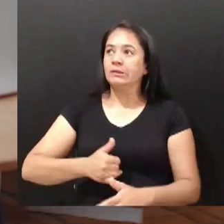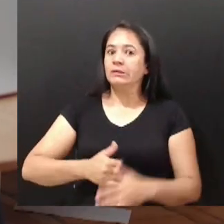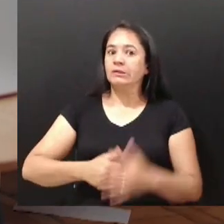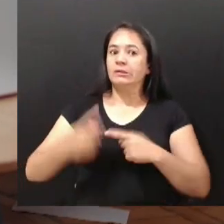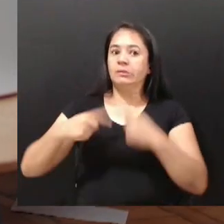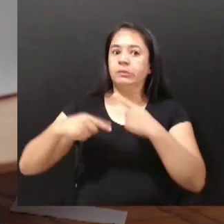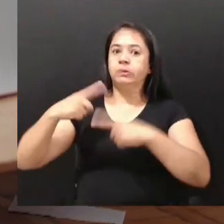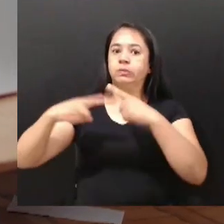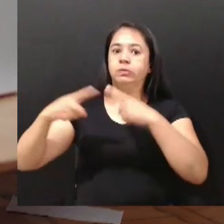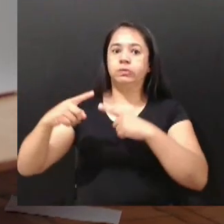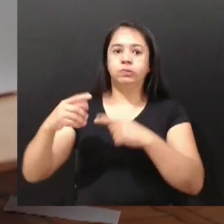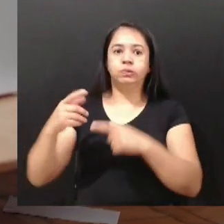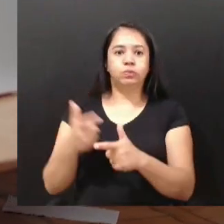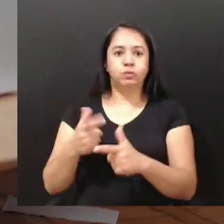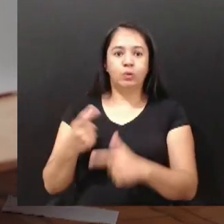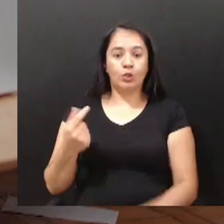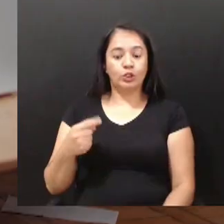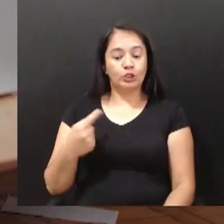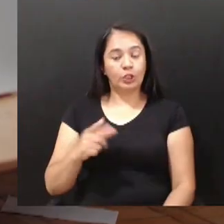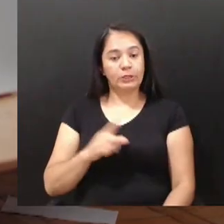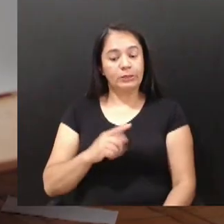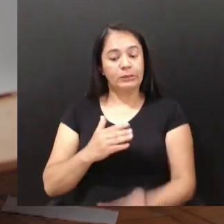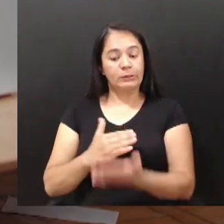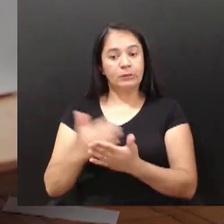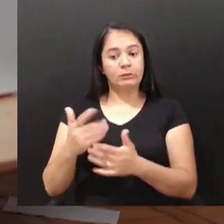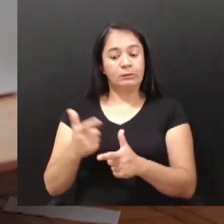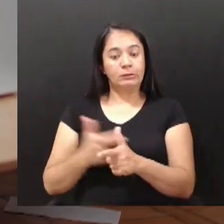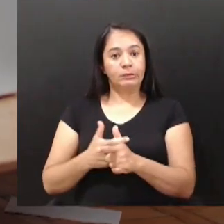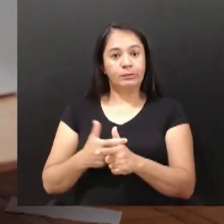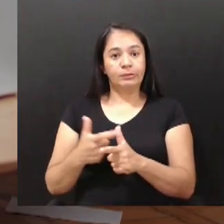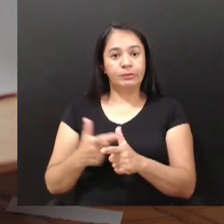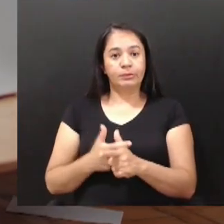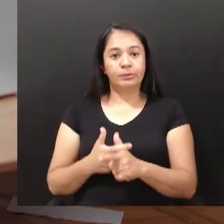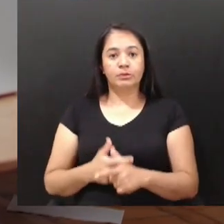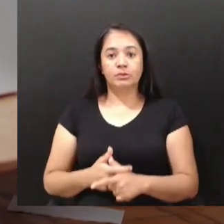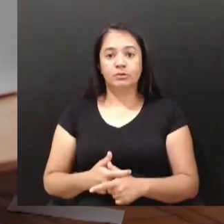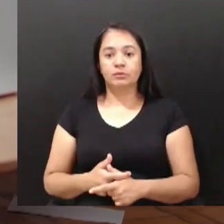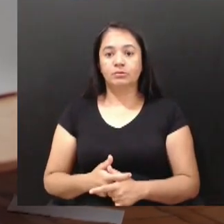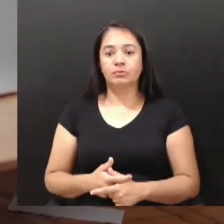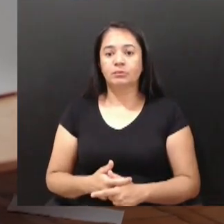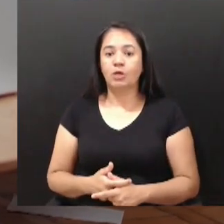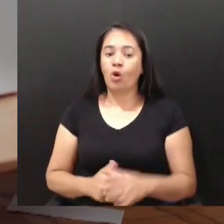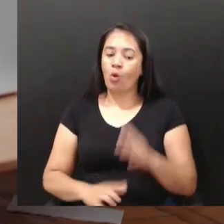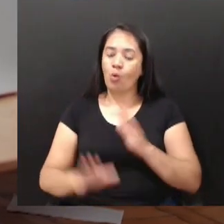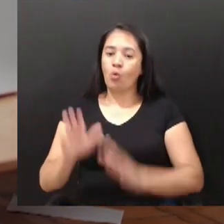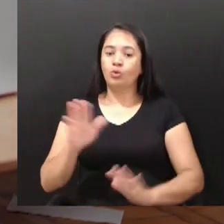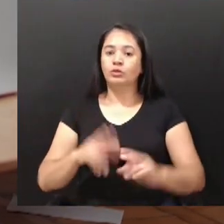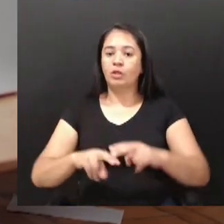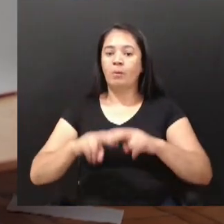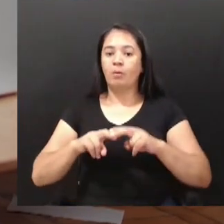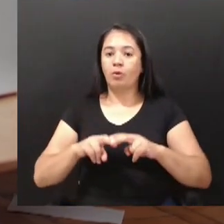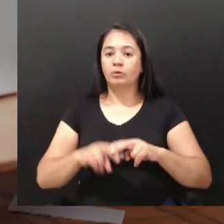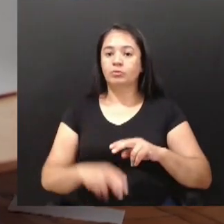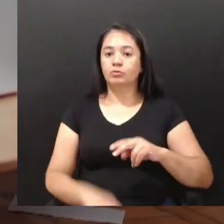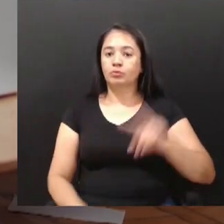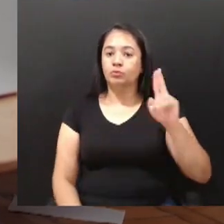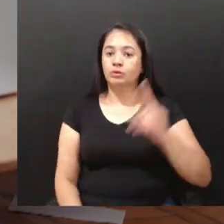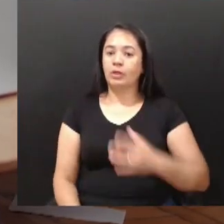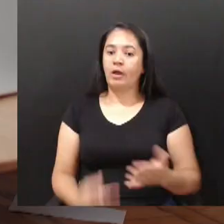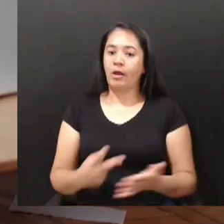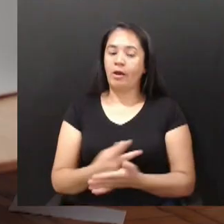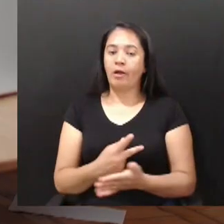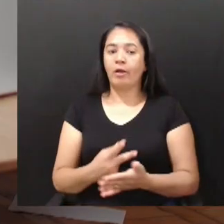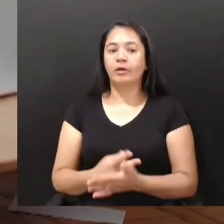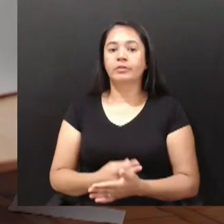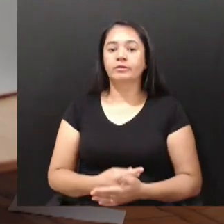tem e acabar entrando num cenário de inadimplência pelo mau uso dele. A gente tem que tomar um